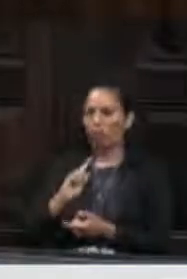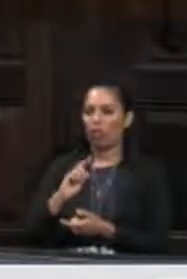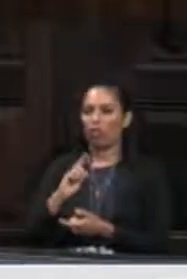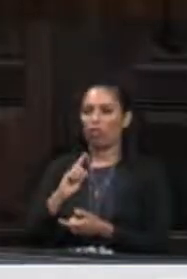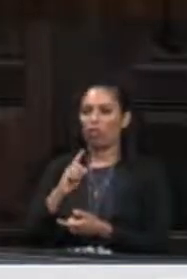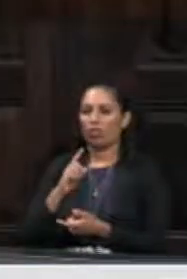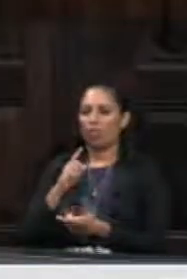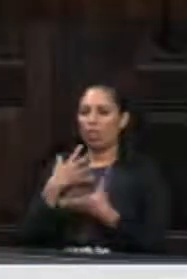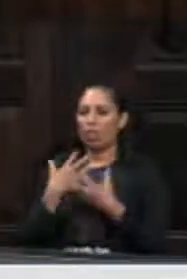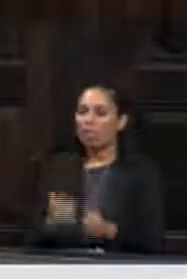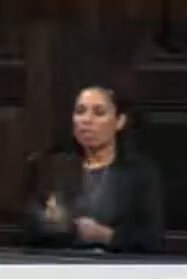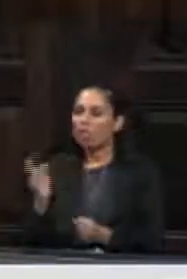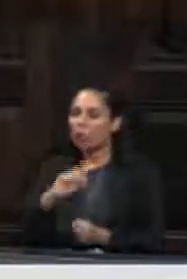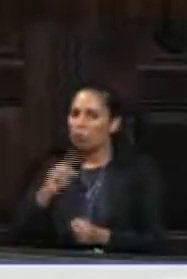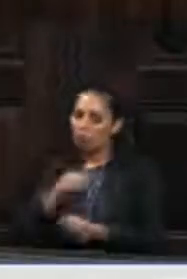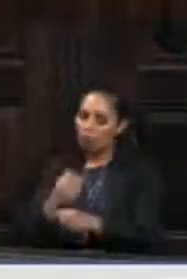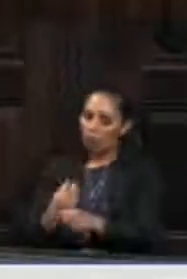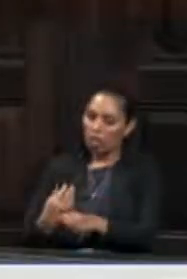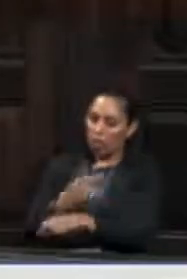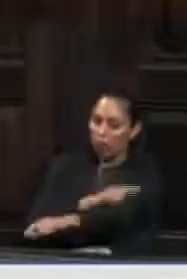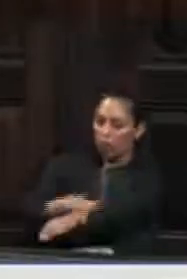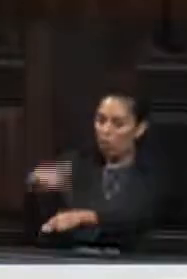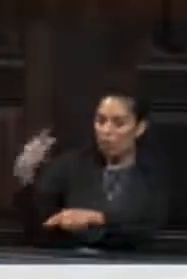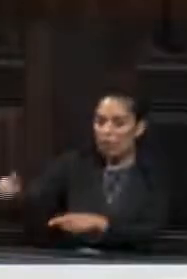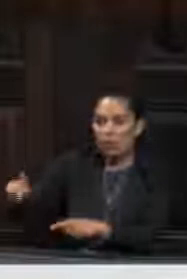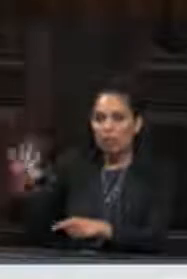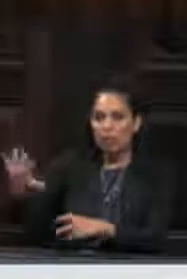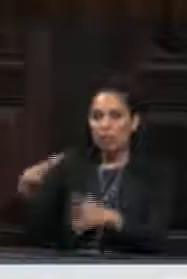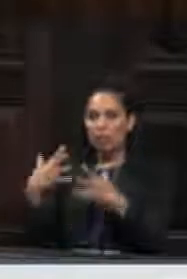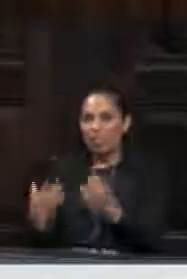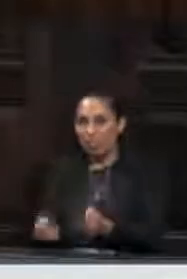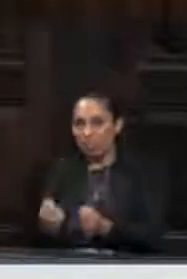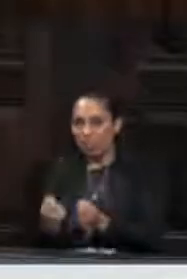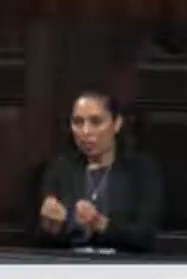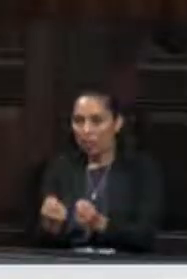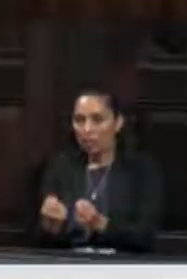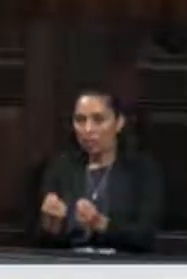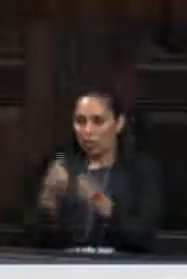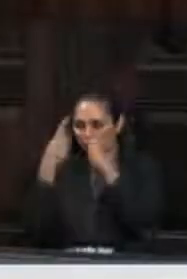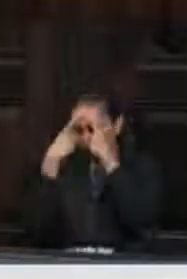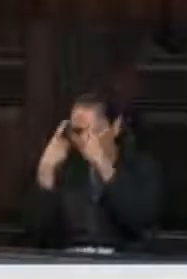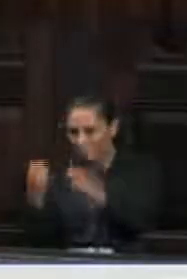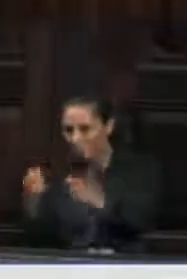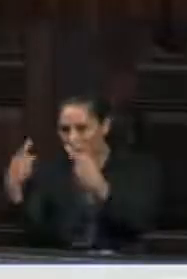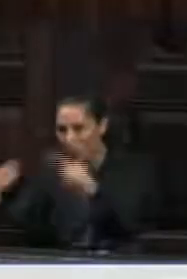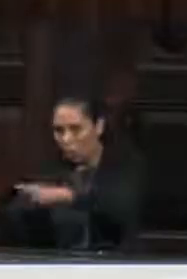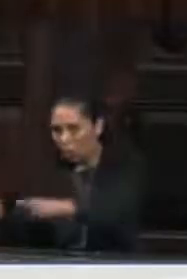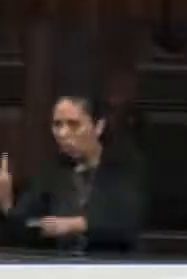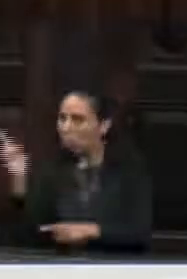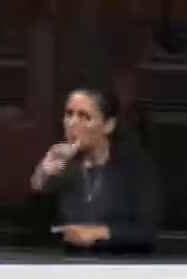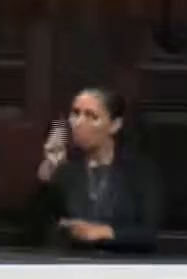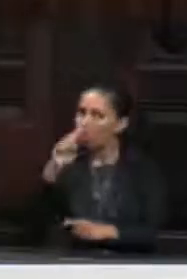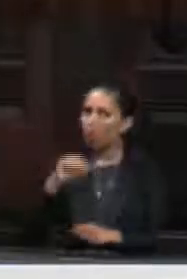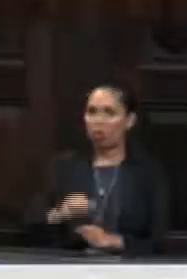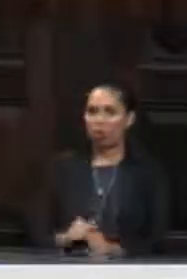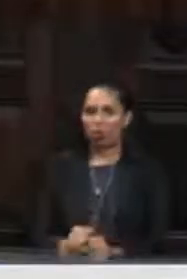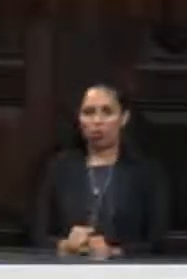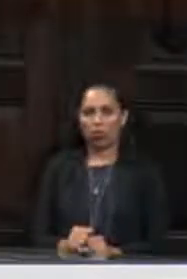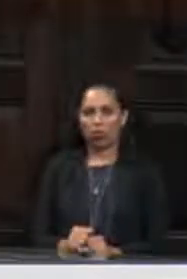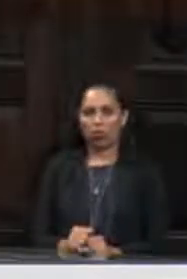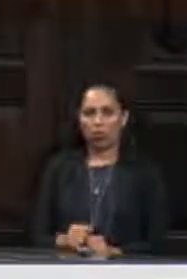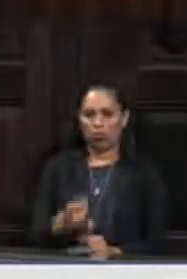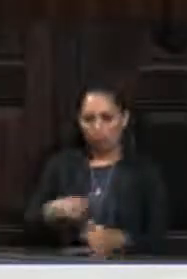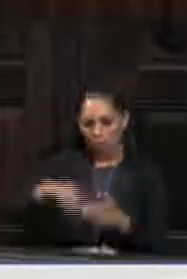pessoas. Nosso posicionamento está em pleno acordo com respeito ao pluralismo instituído no nosso país.